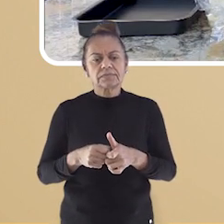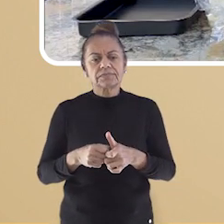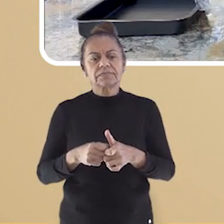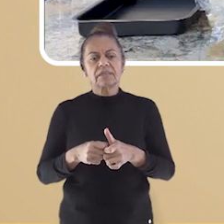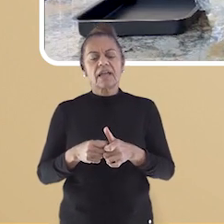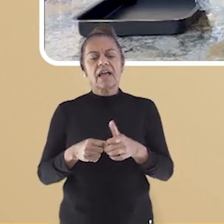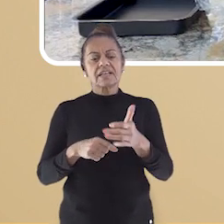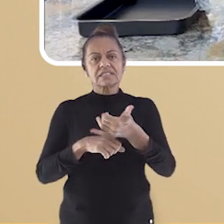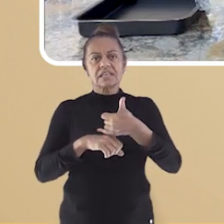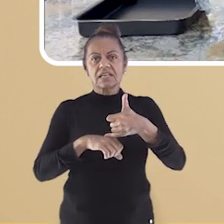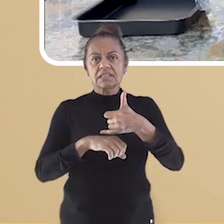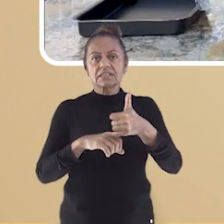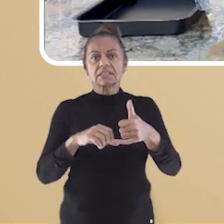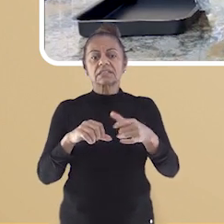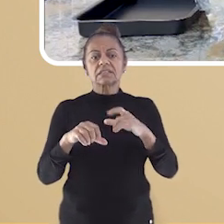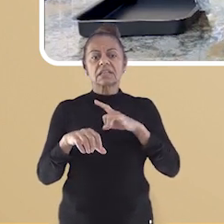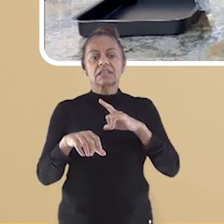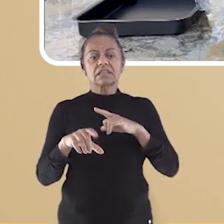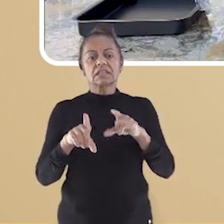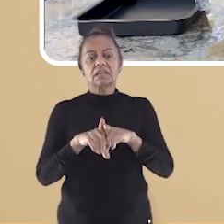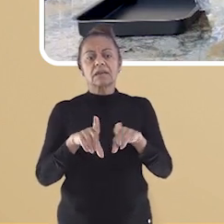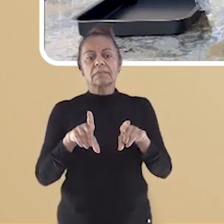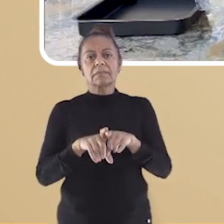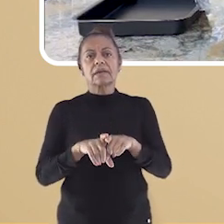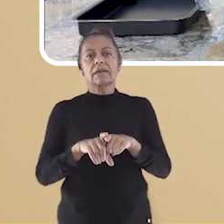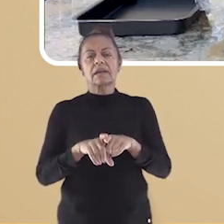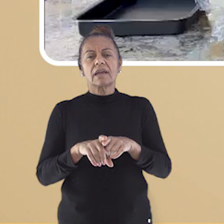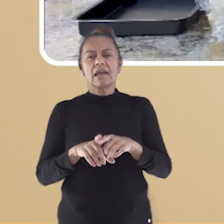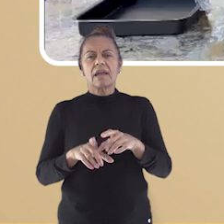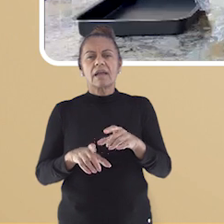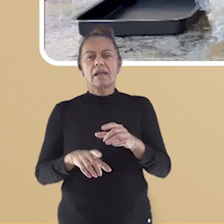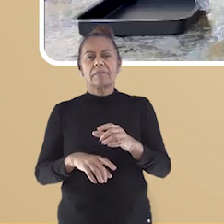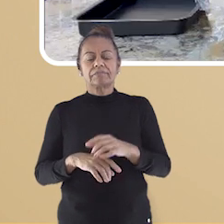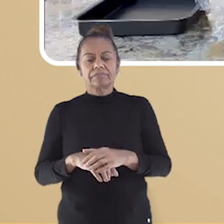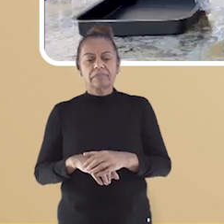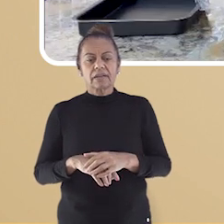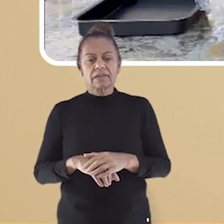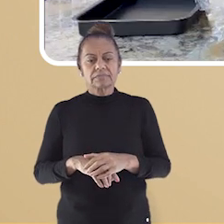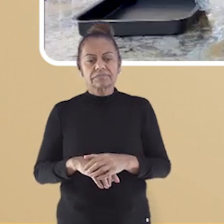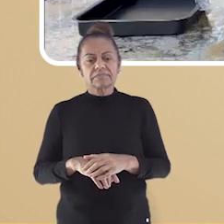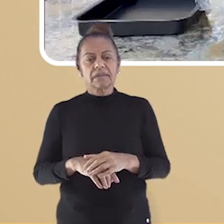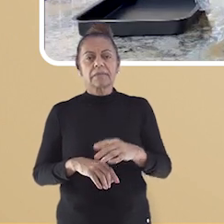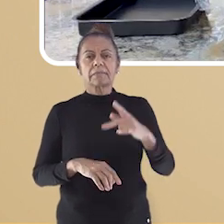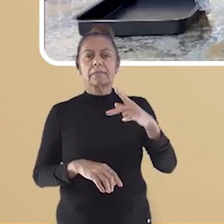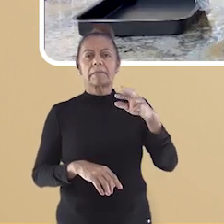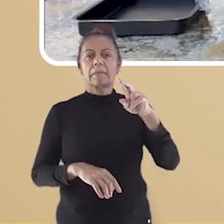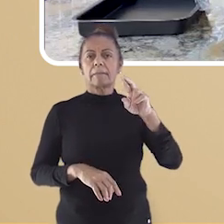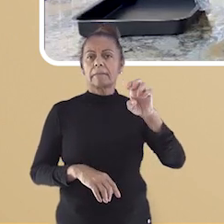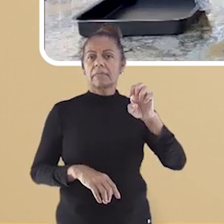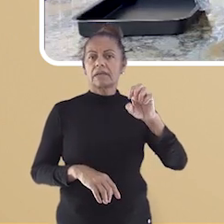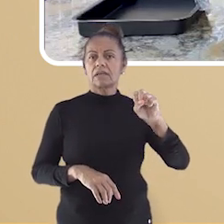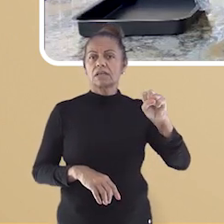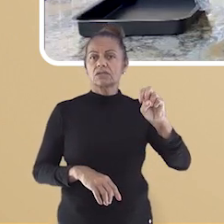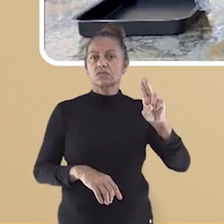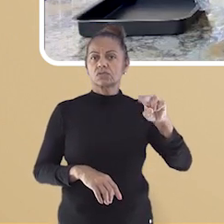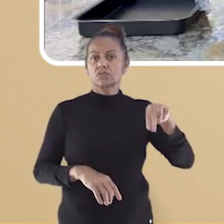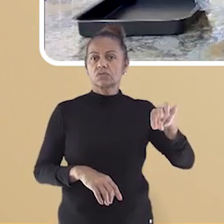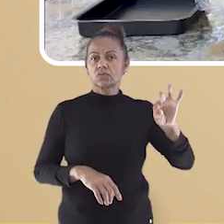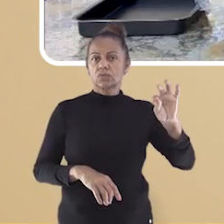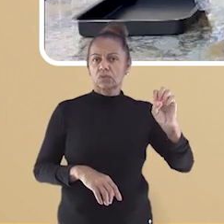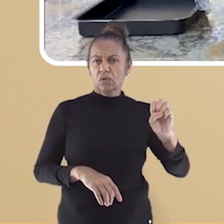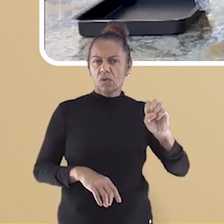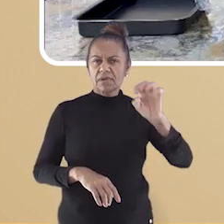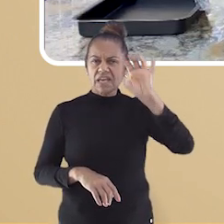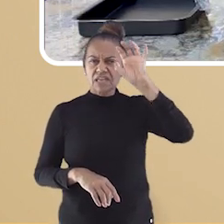200 gramas de presunto e 200 gramas de mussarela. Mas podemos usar também a quantidade maior, se você quiser a